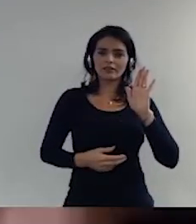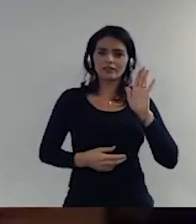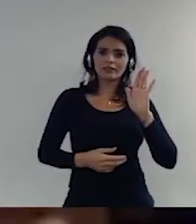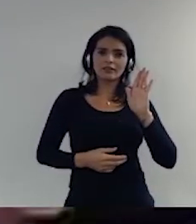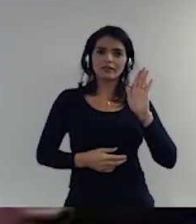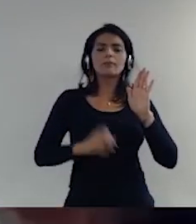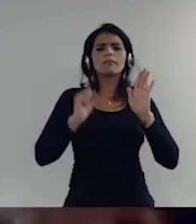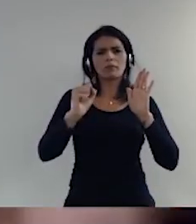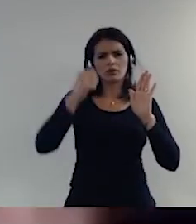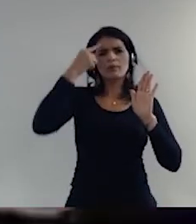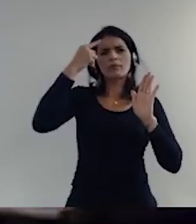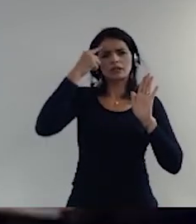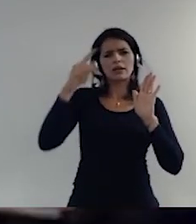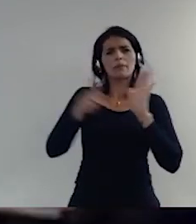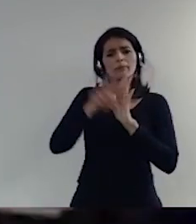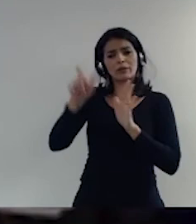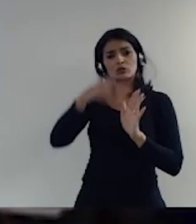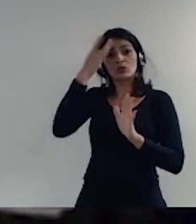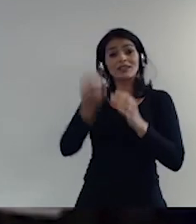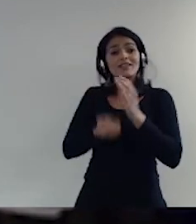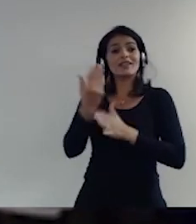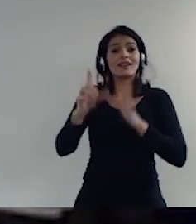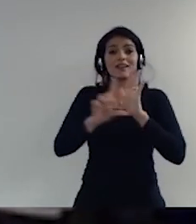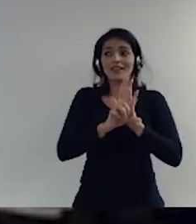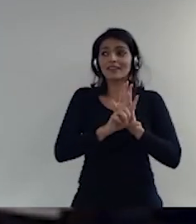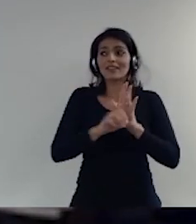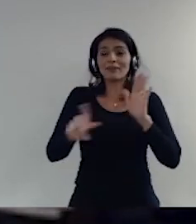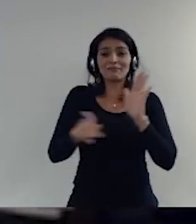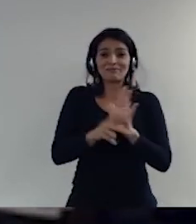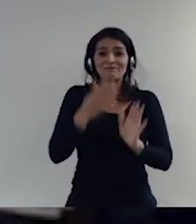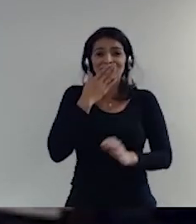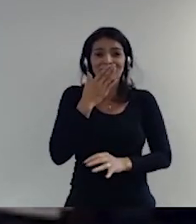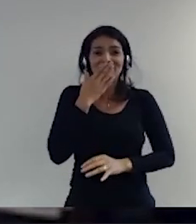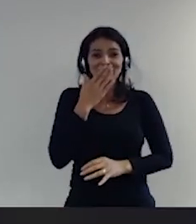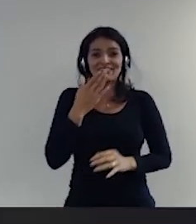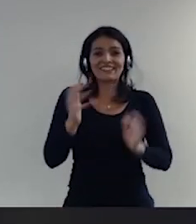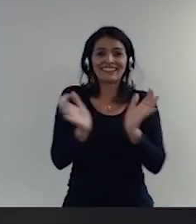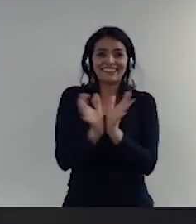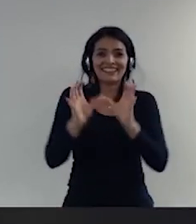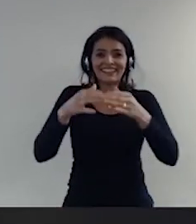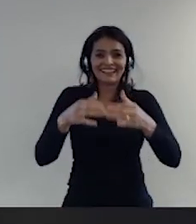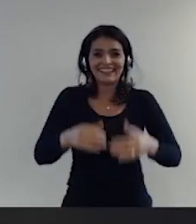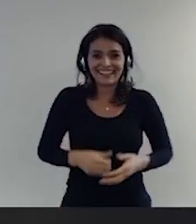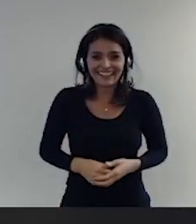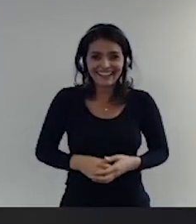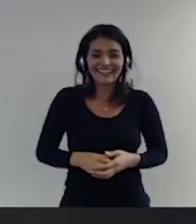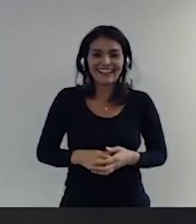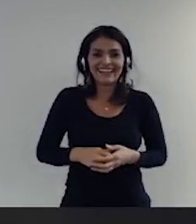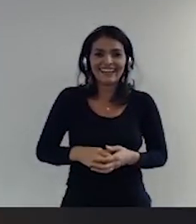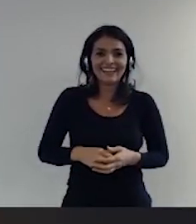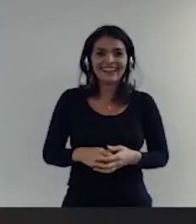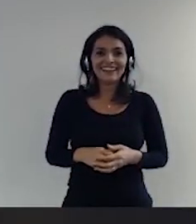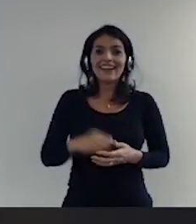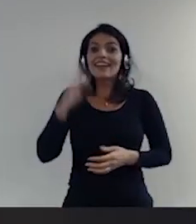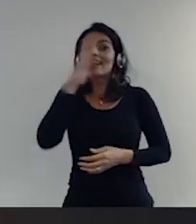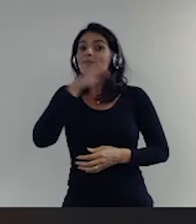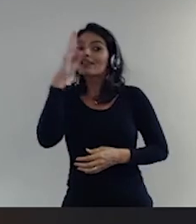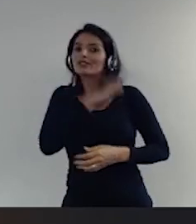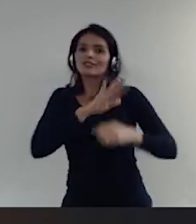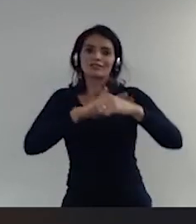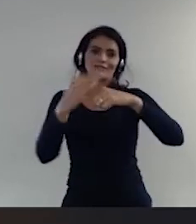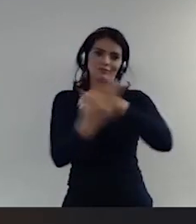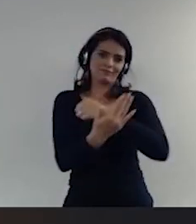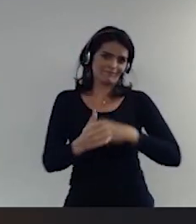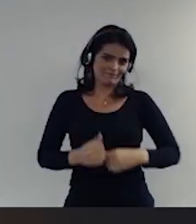ser pensado pelo próprio legislador. E, portanto, tipicamente são situações em que se requer uma intervenção emergencial.